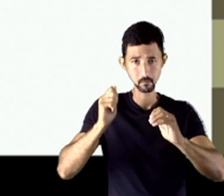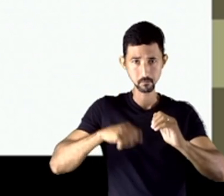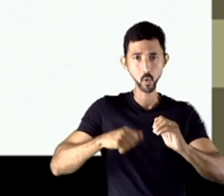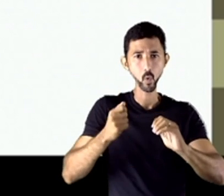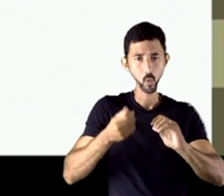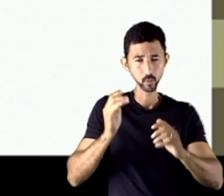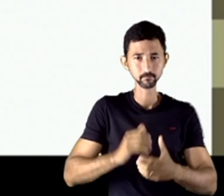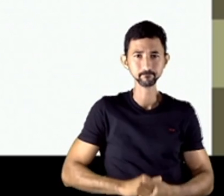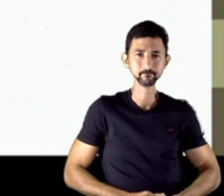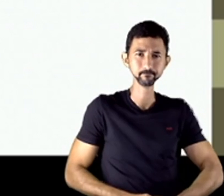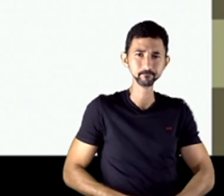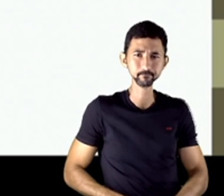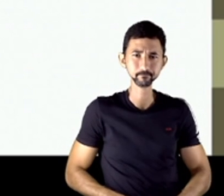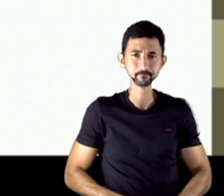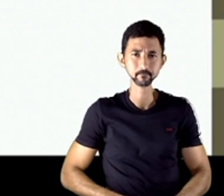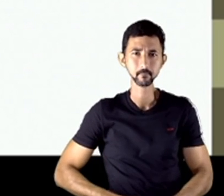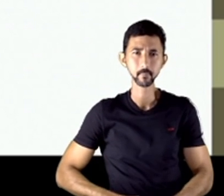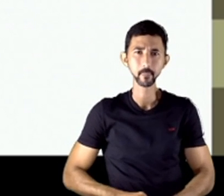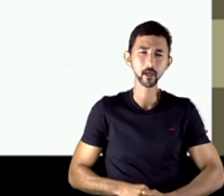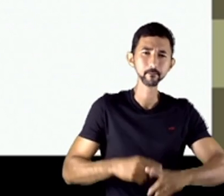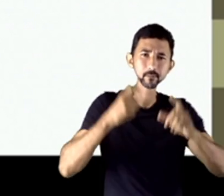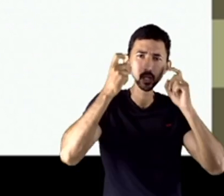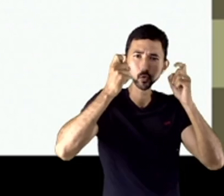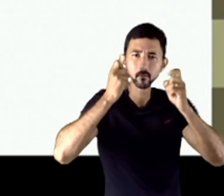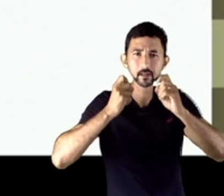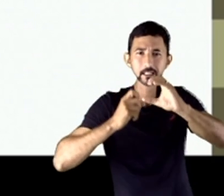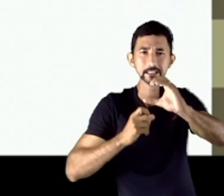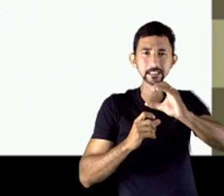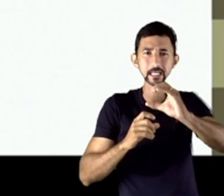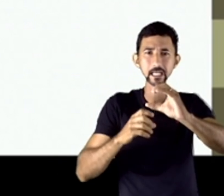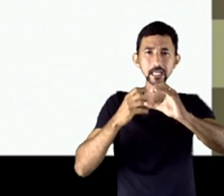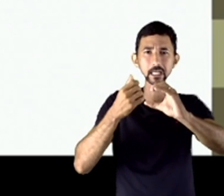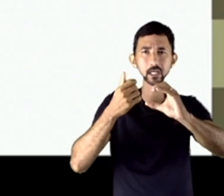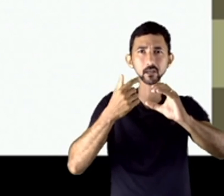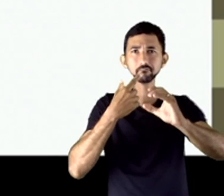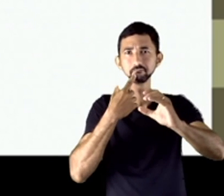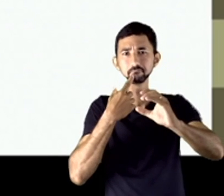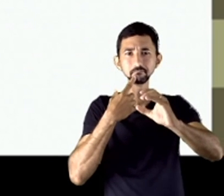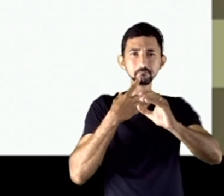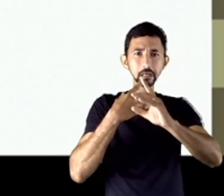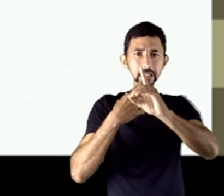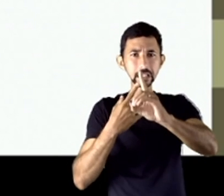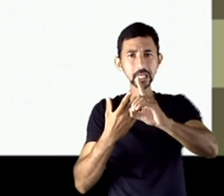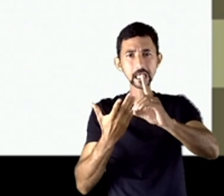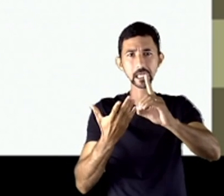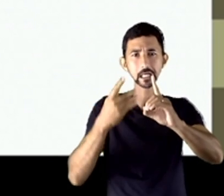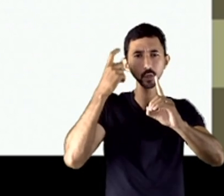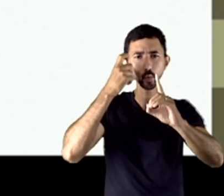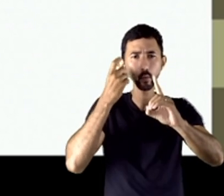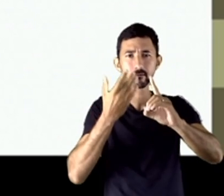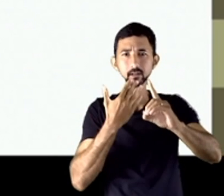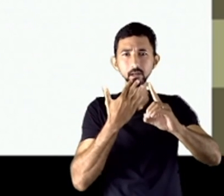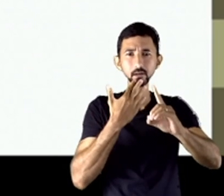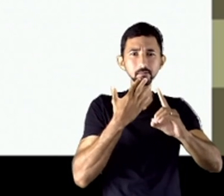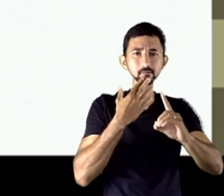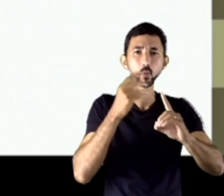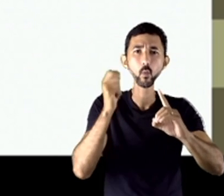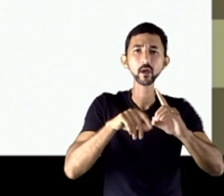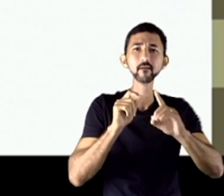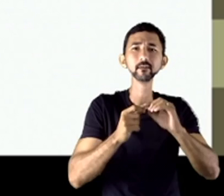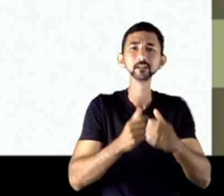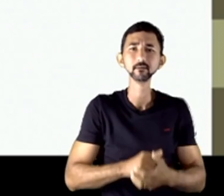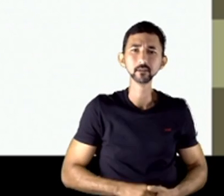aparelho. Então nós estamos em dúvida na C e na D. Letra C e letra D. O que que vai